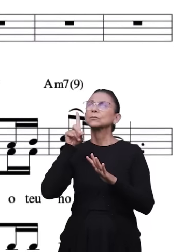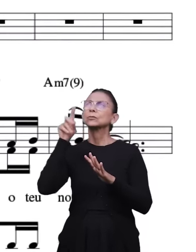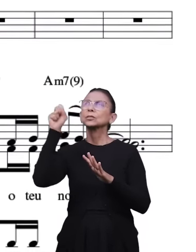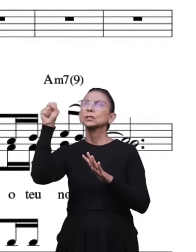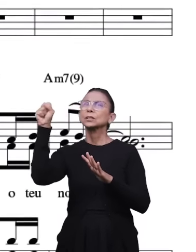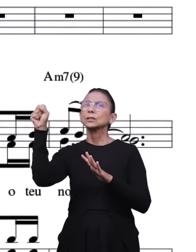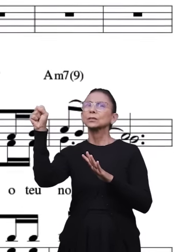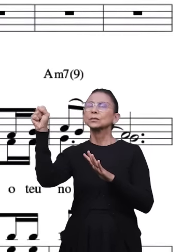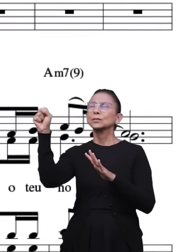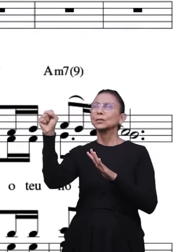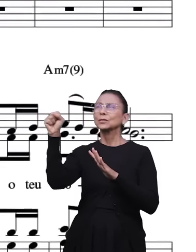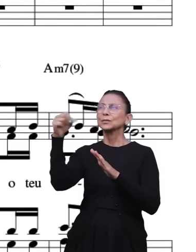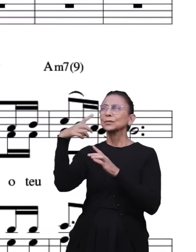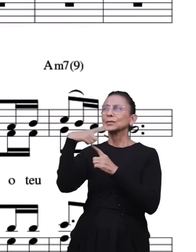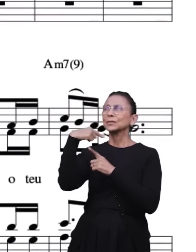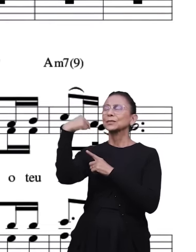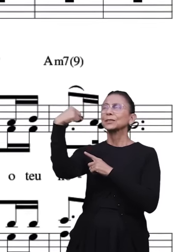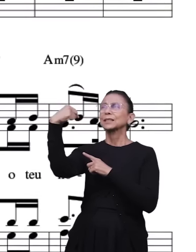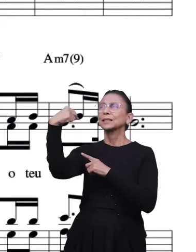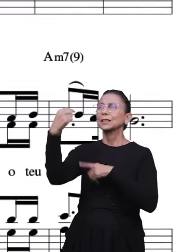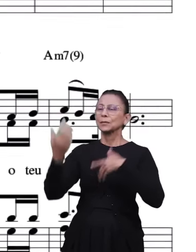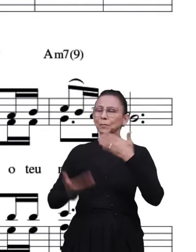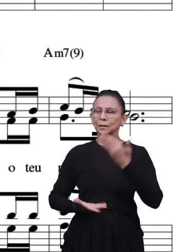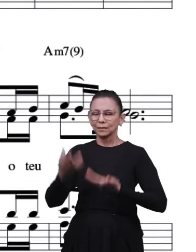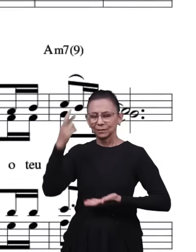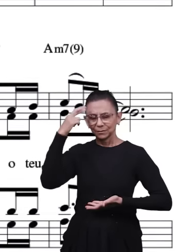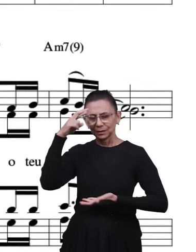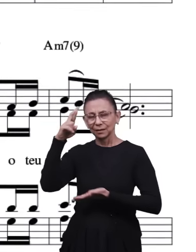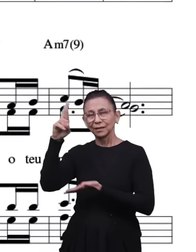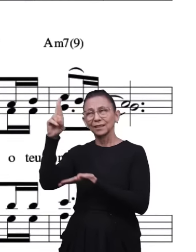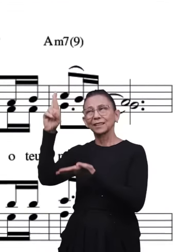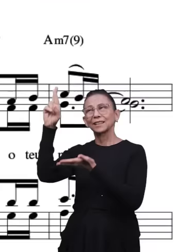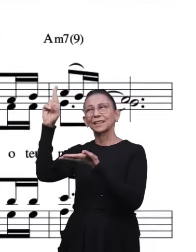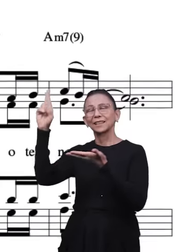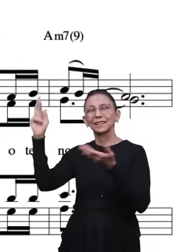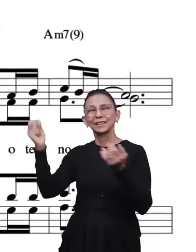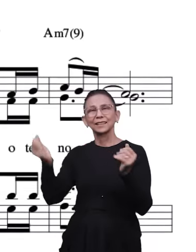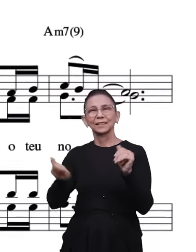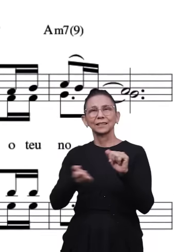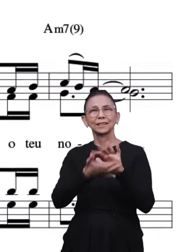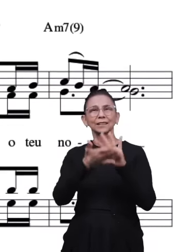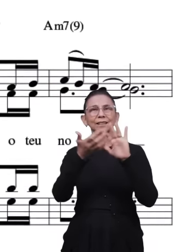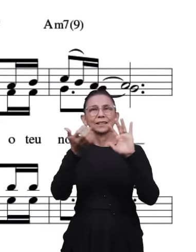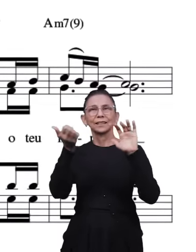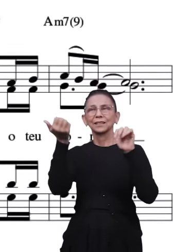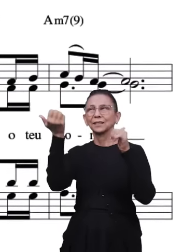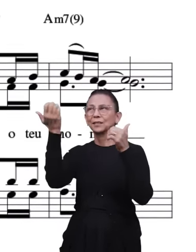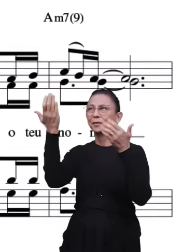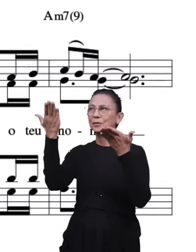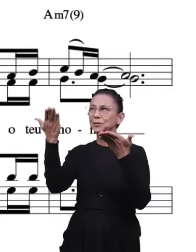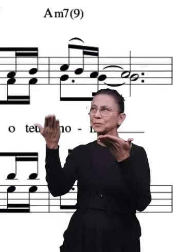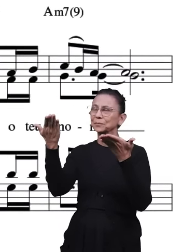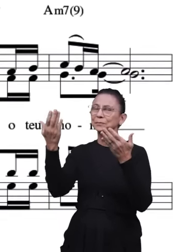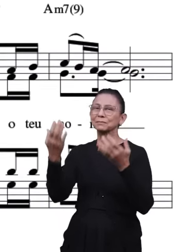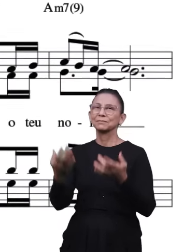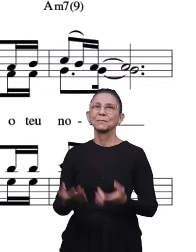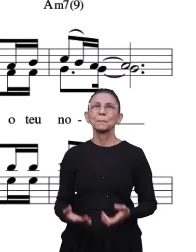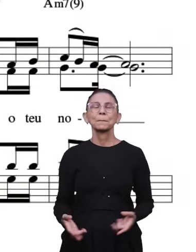pois tu nos tornaste servos teus, louvemos a Deus.